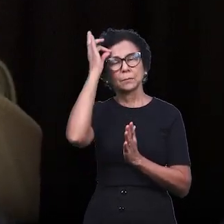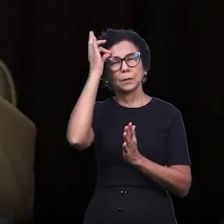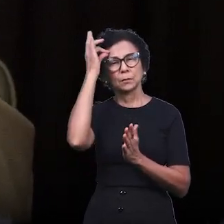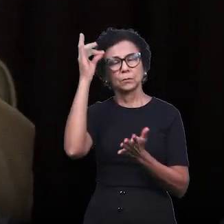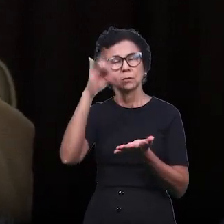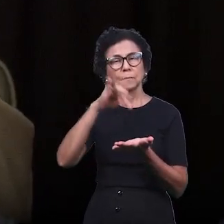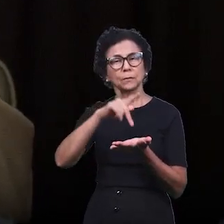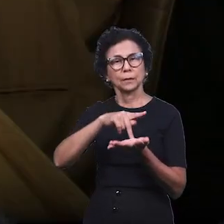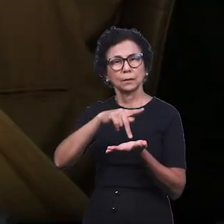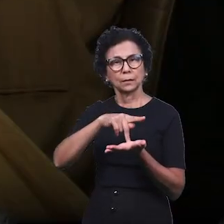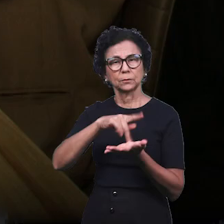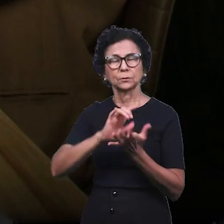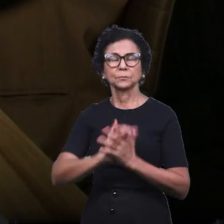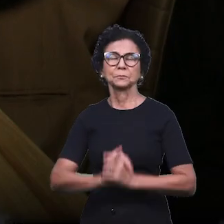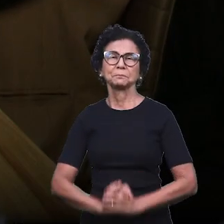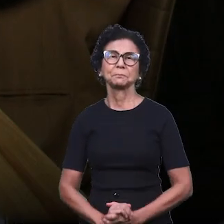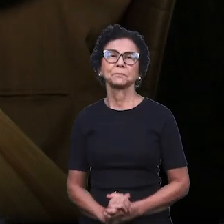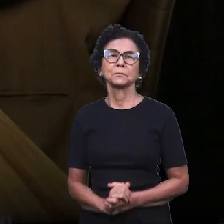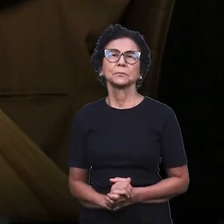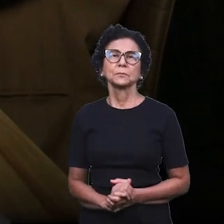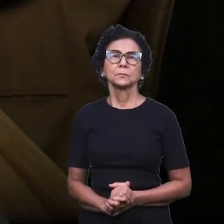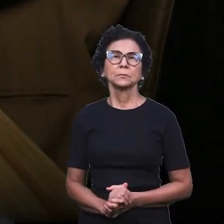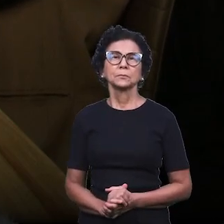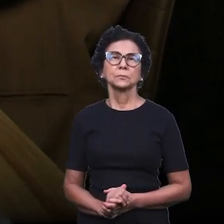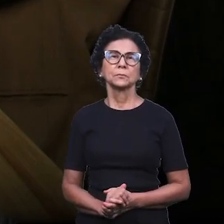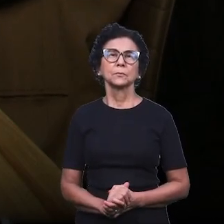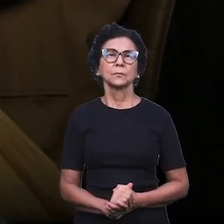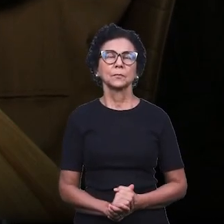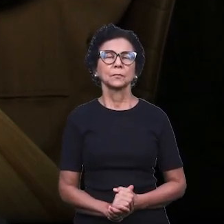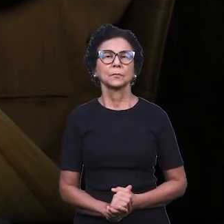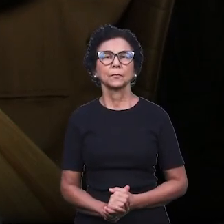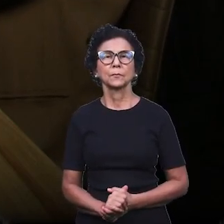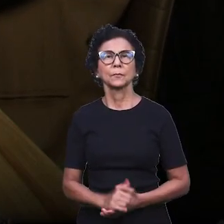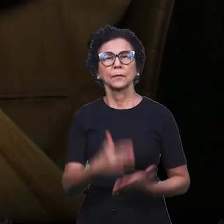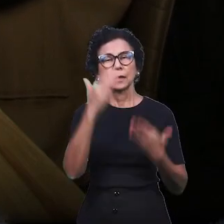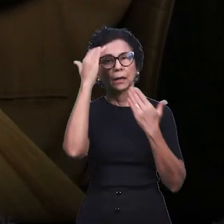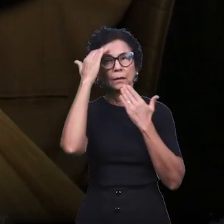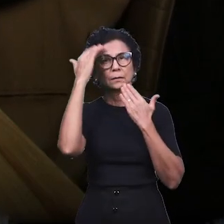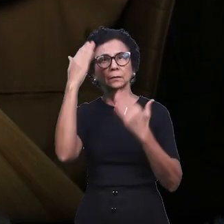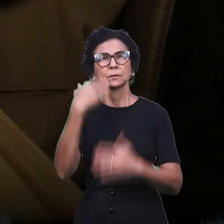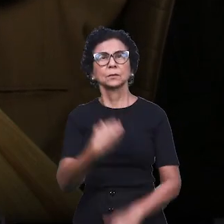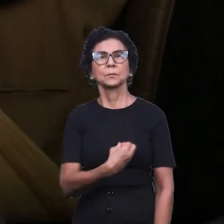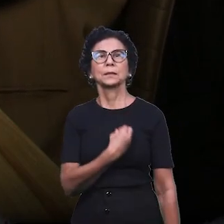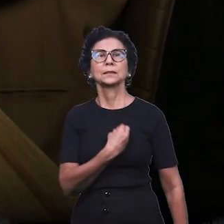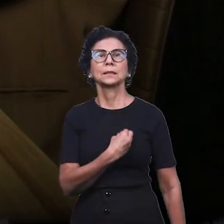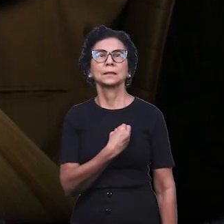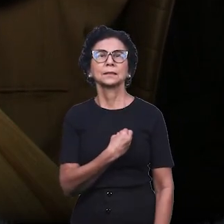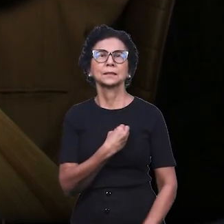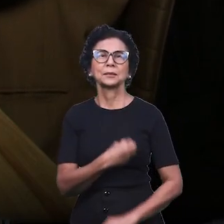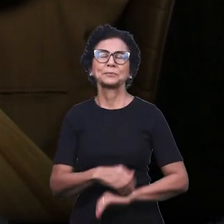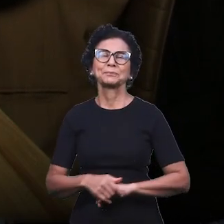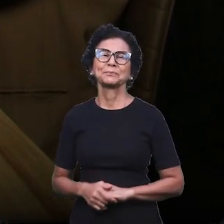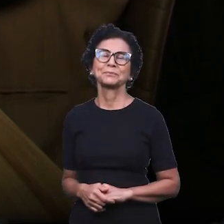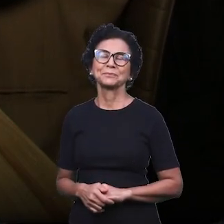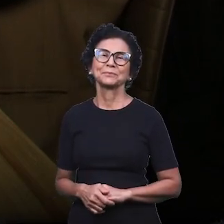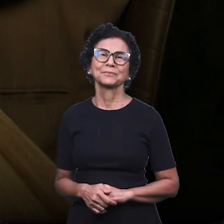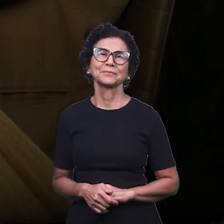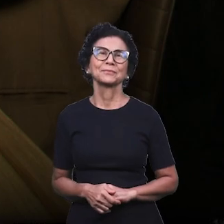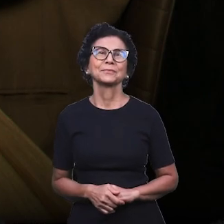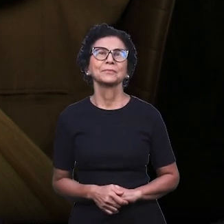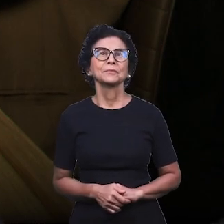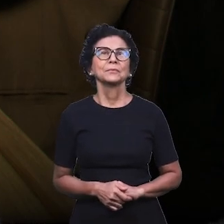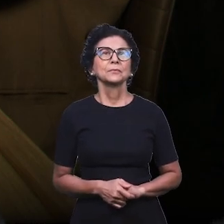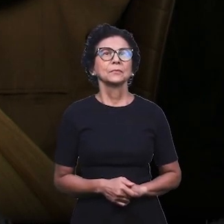adoram. Pastor Marcos, eu queria agradecer mais uma vez a sua presença e com essa rica